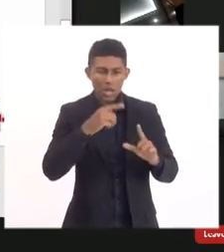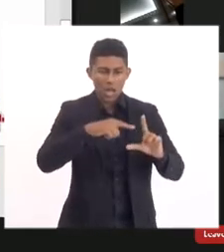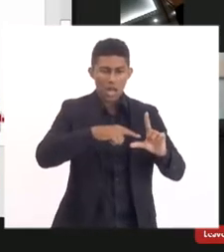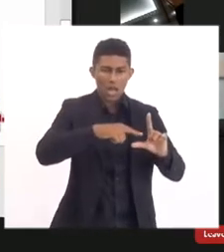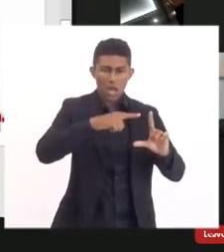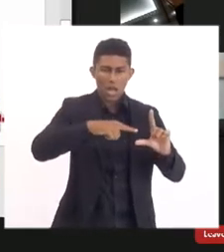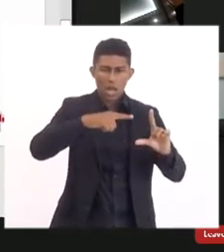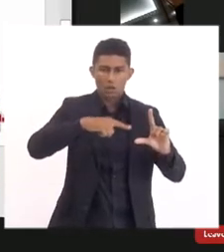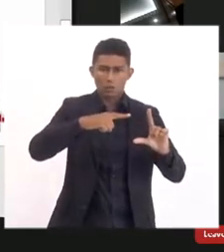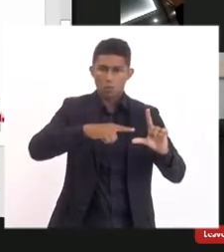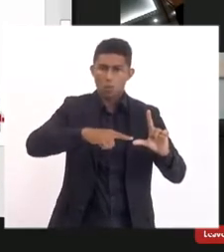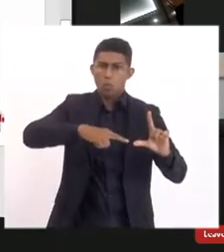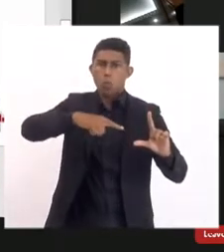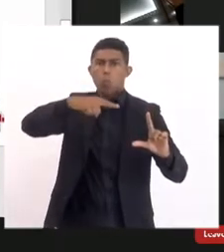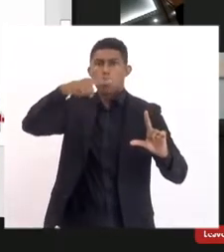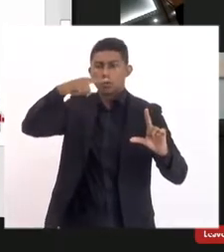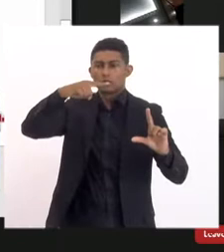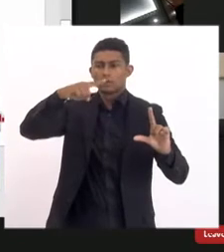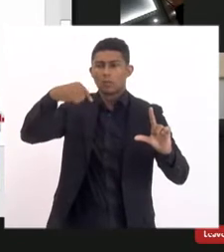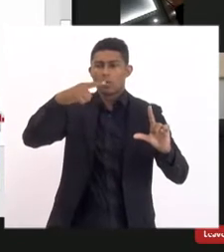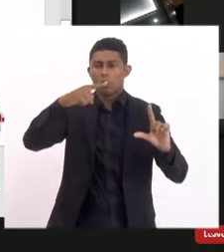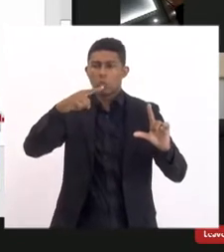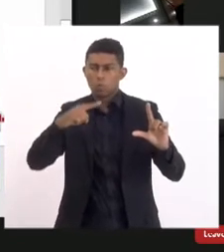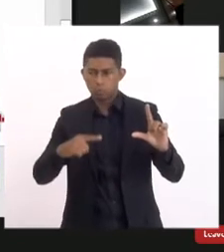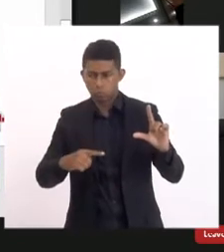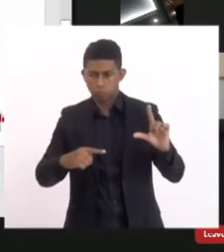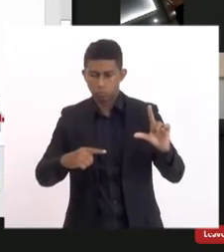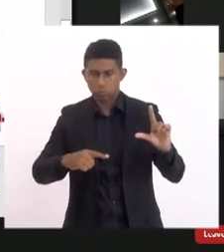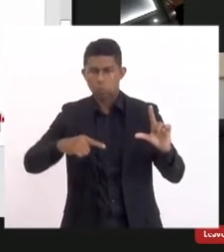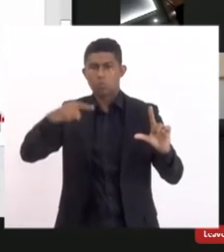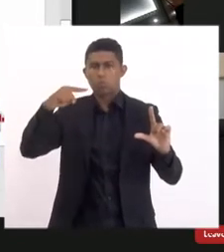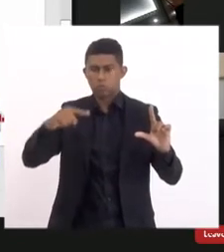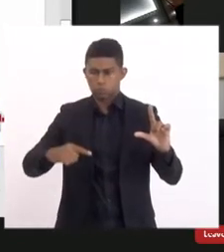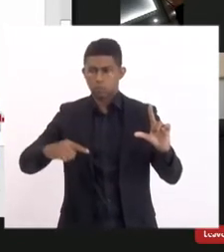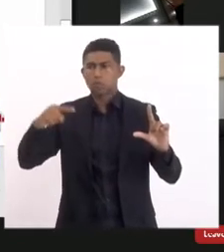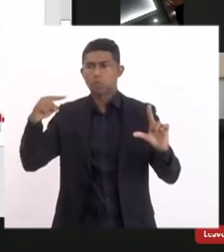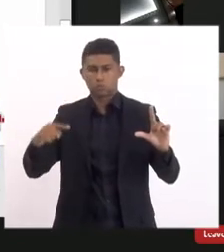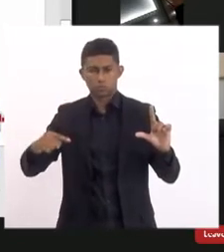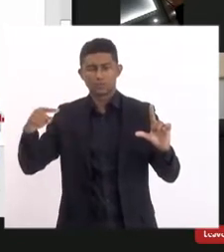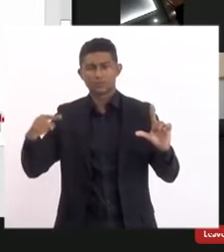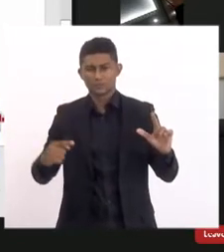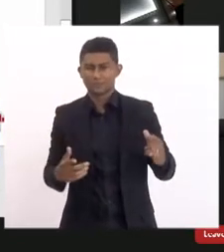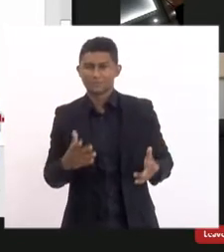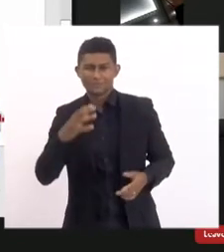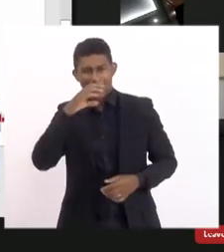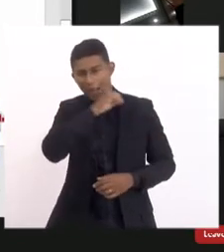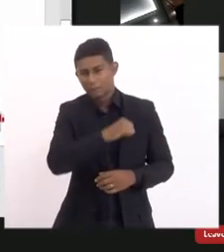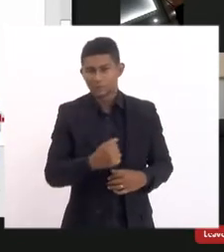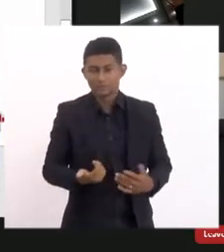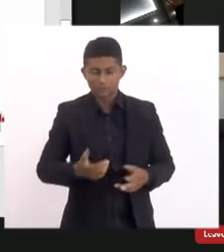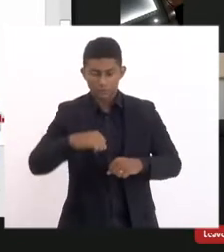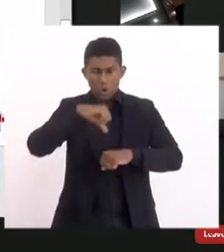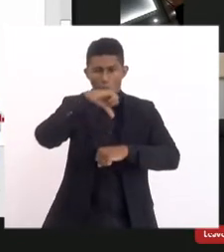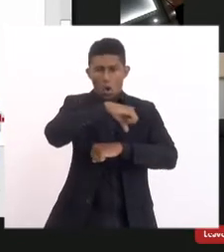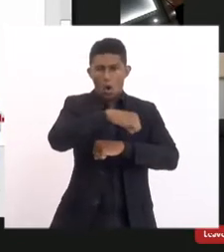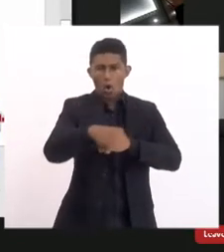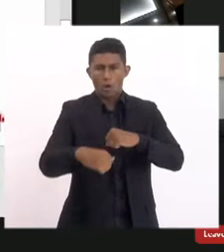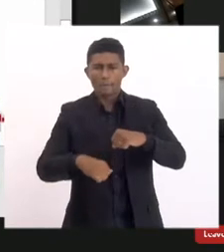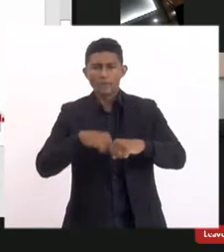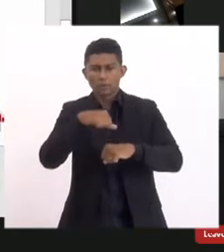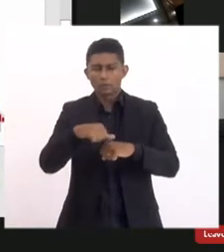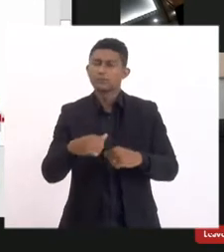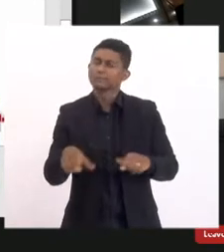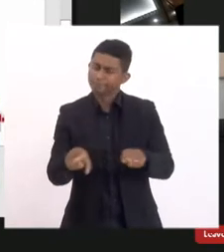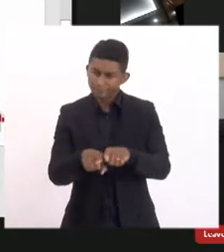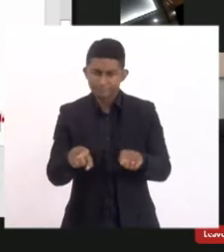sobem e descem muito rapidamente, até aquela explosão de casos. E a variante Ômicron, ela se comportou